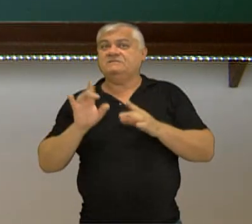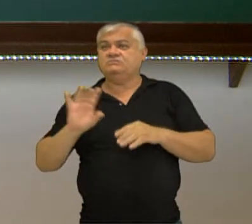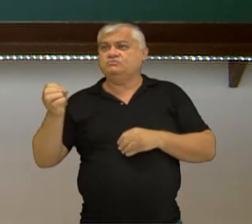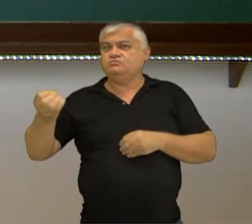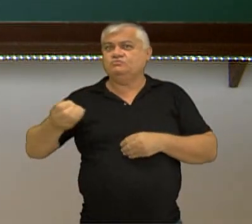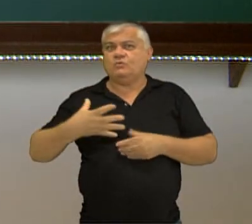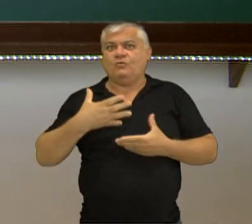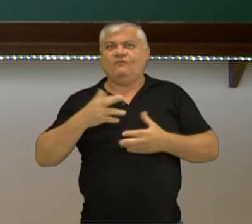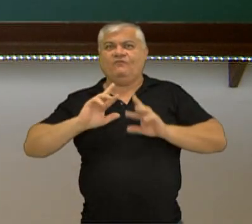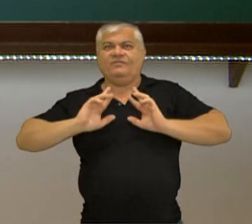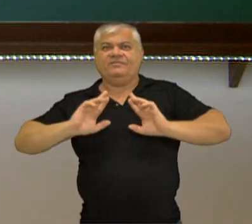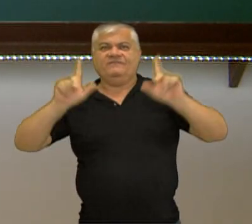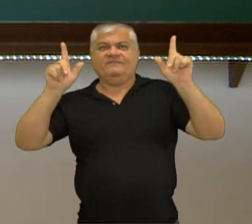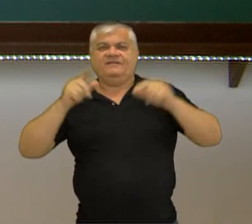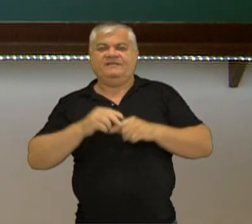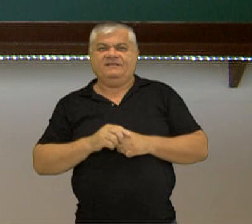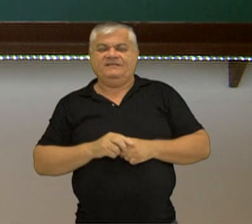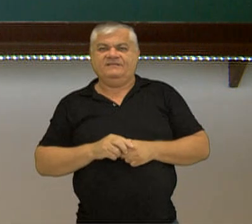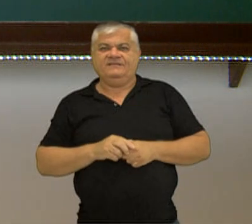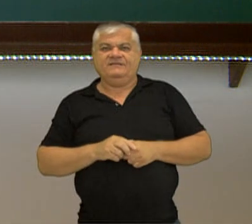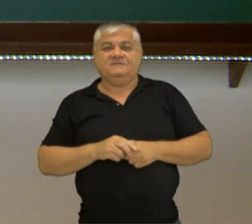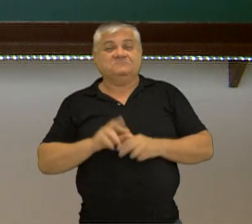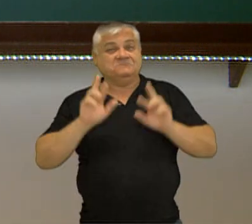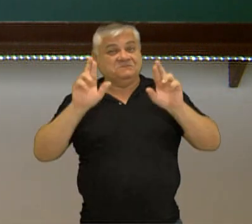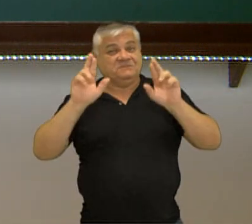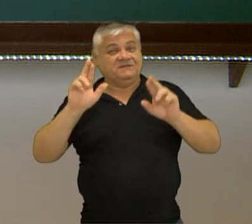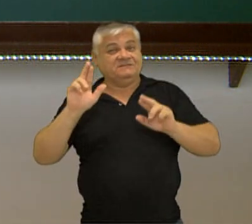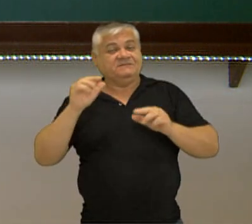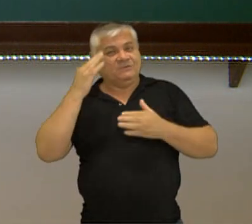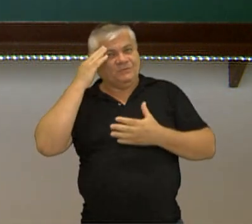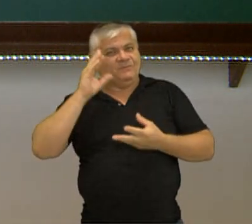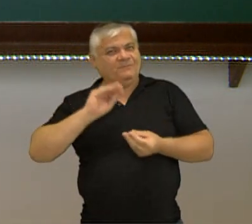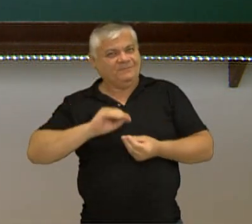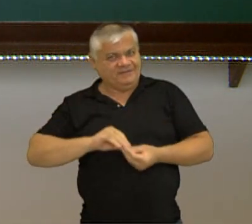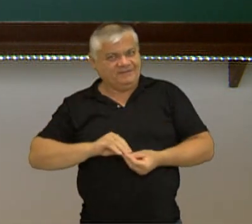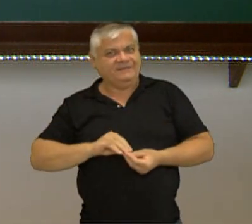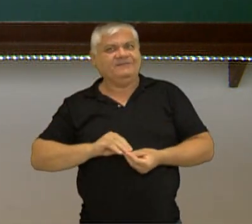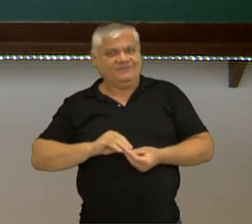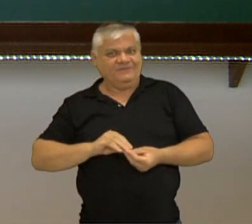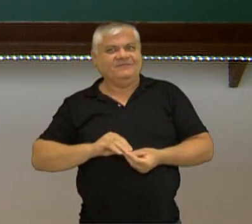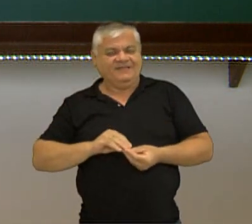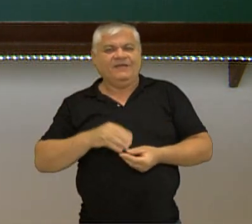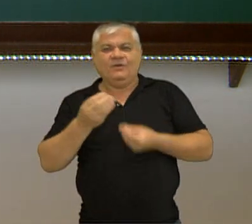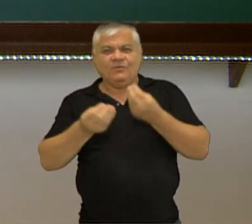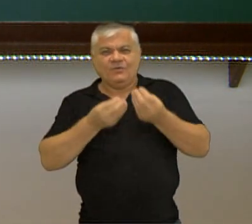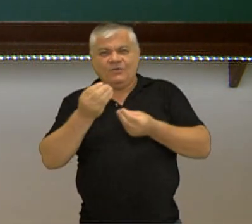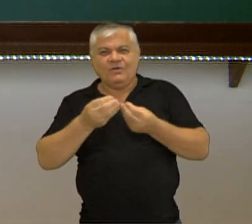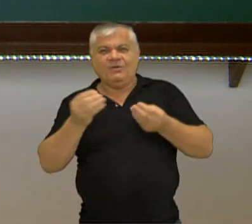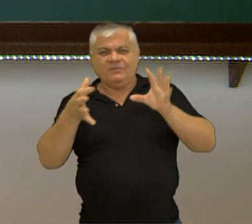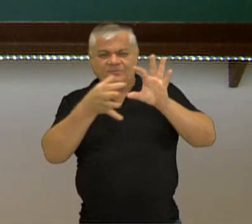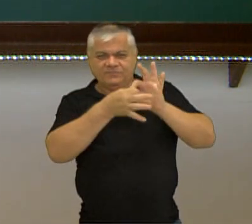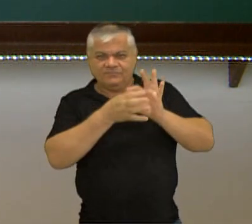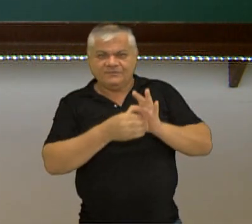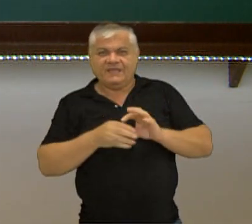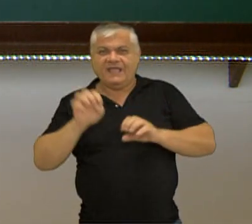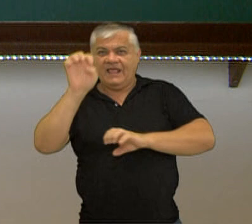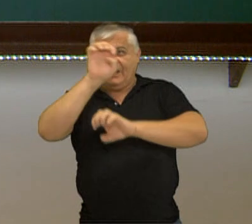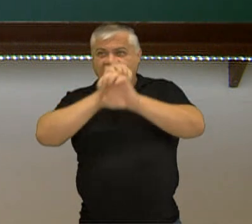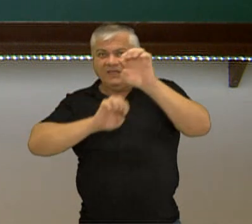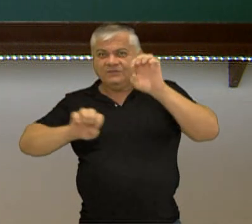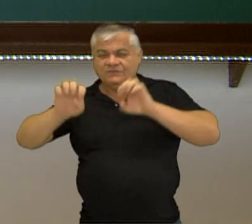inovadores, novos, como o nióbio. Eu espero que vocês tenham compreendido, principalmente acerca da nuvem de